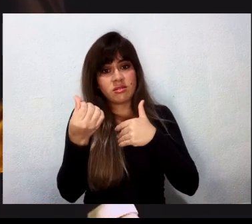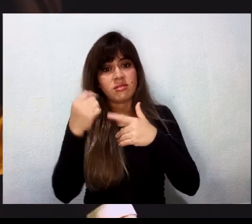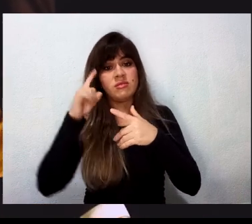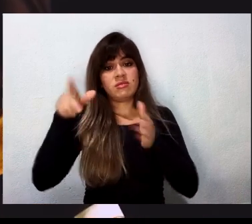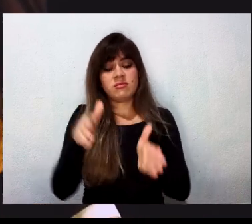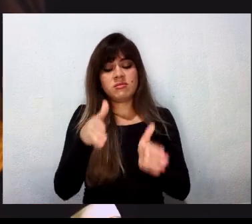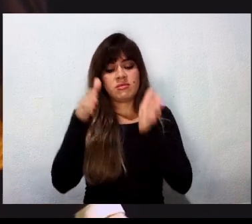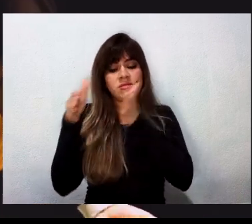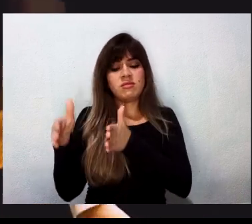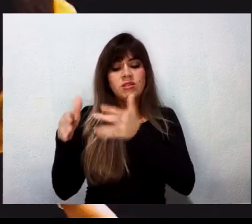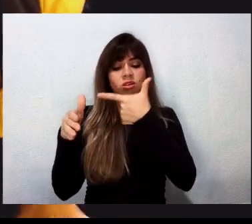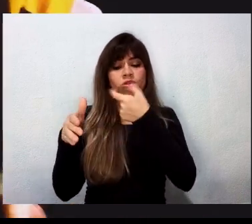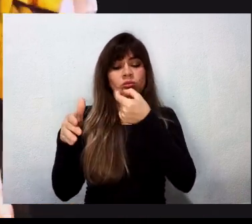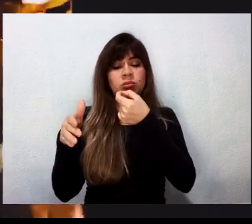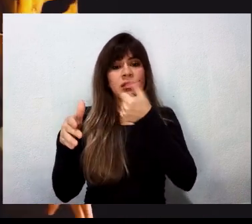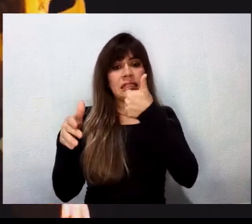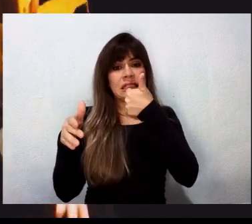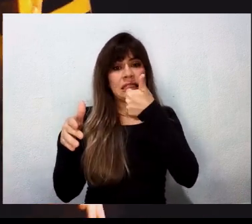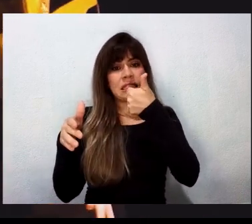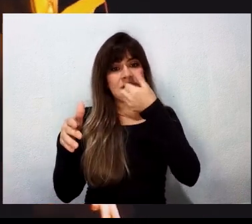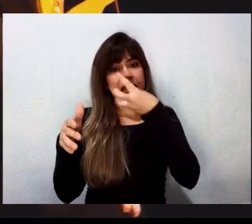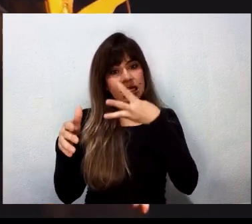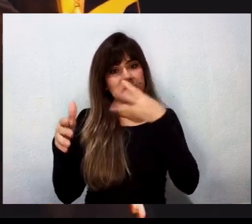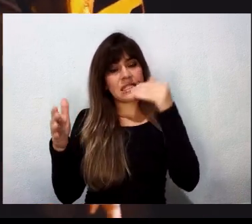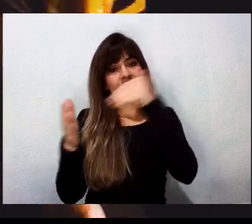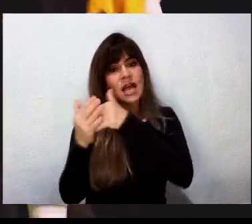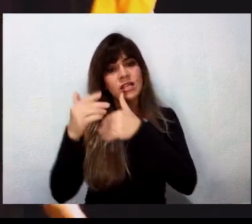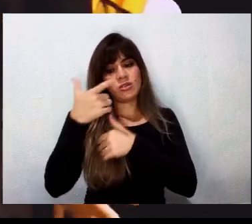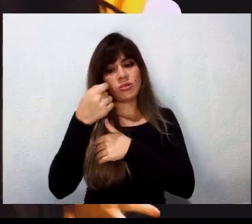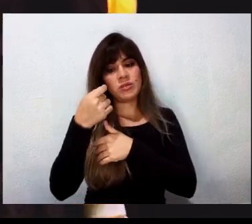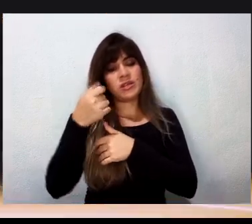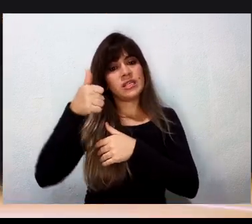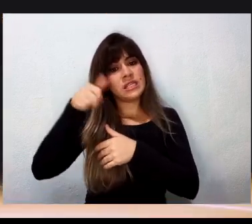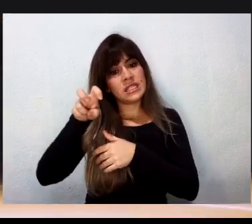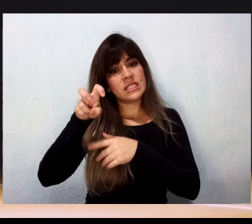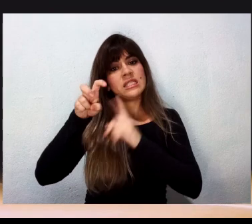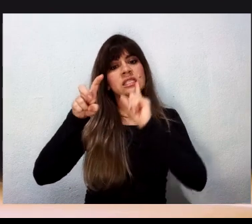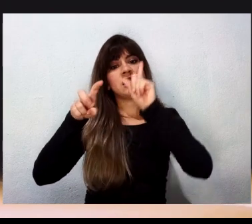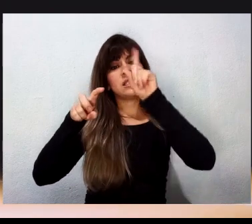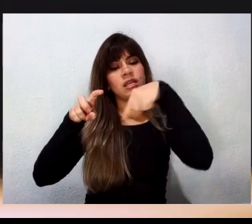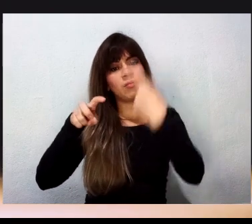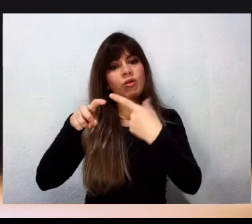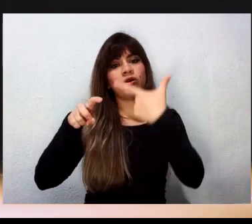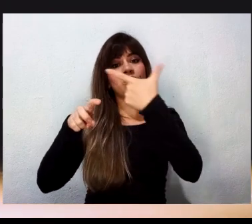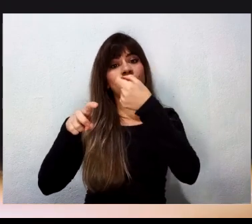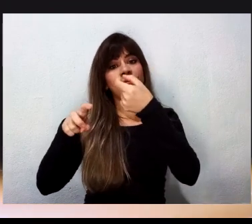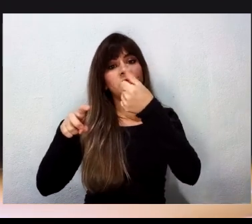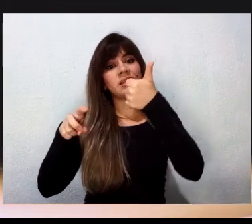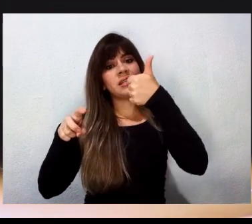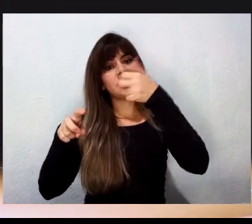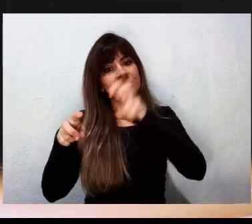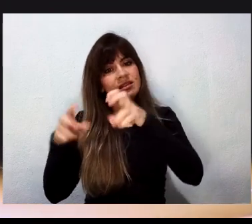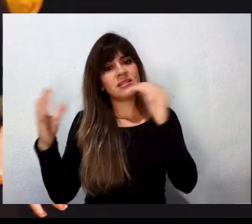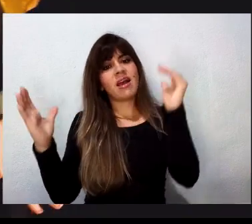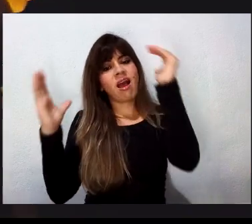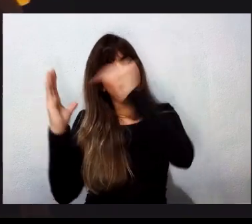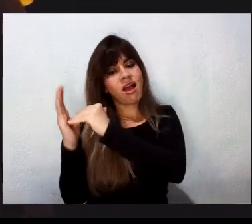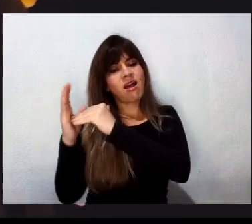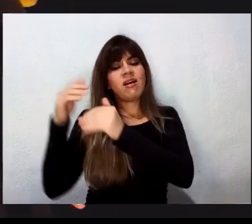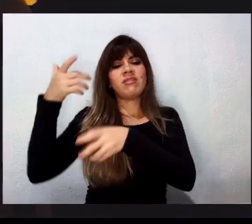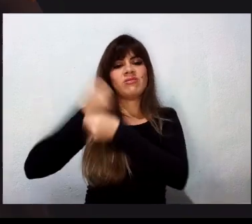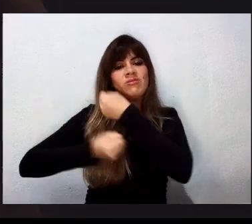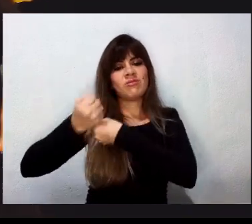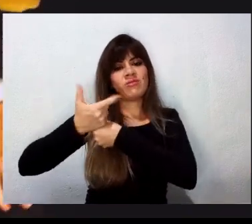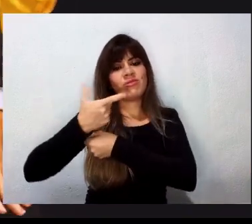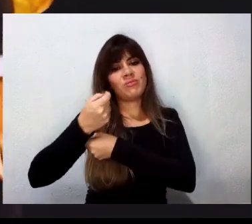de 2000 e... A gente também, outra etapa que é de 2015 pra cá. Que é quando a gente estreia o Baldio. E